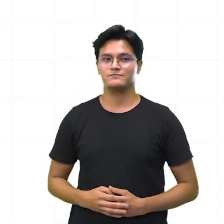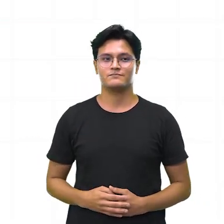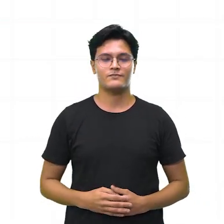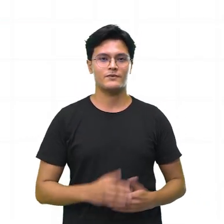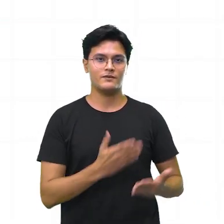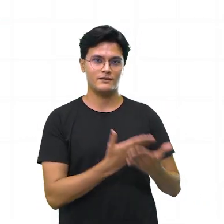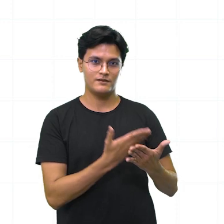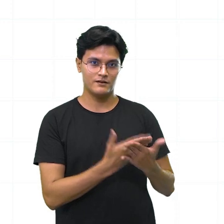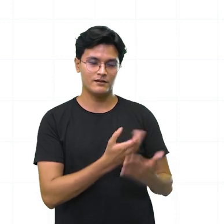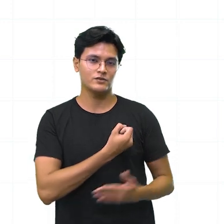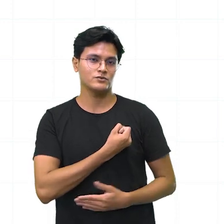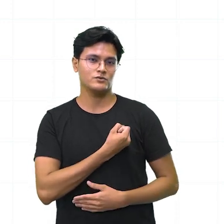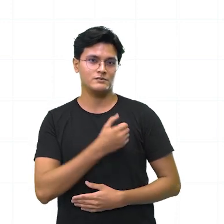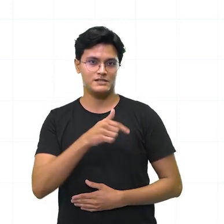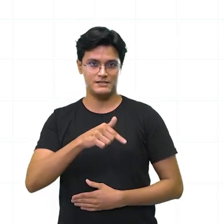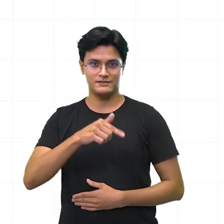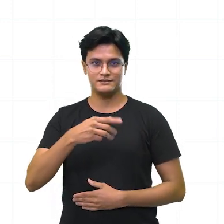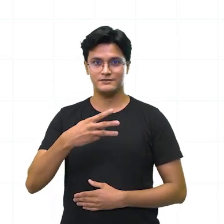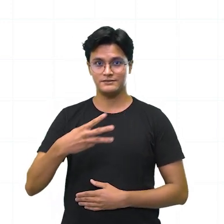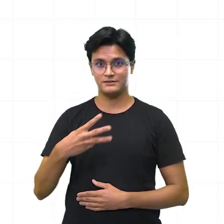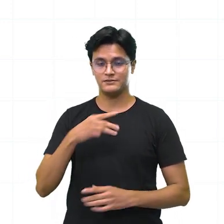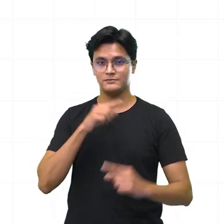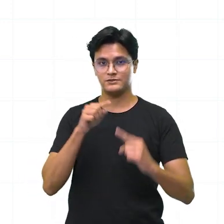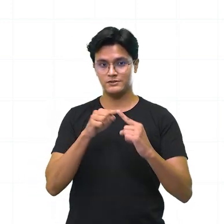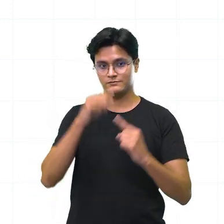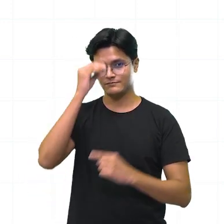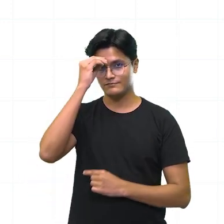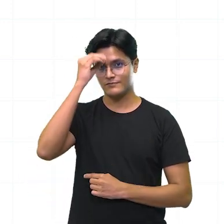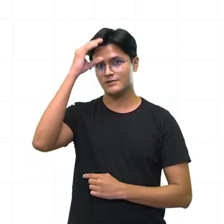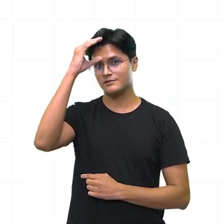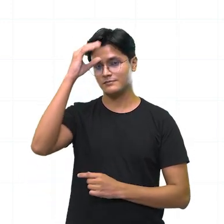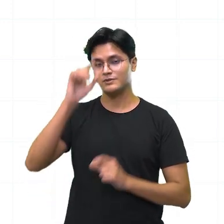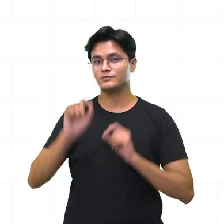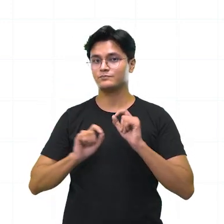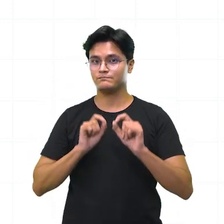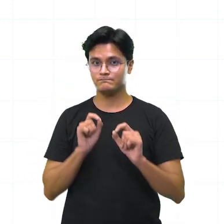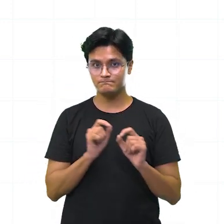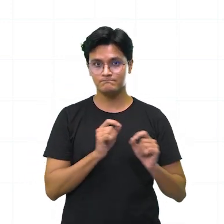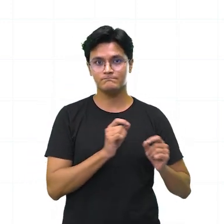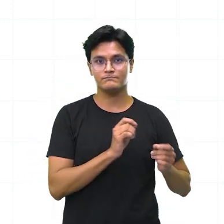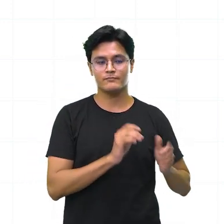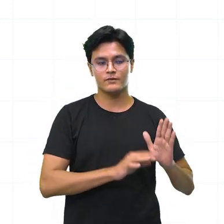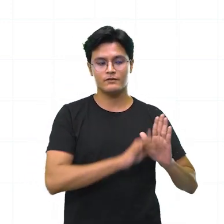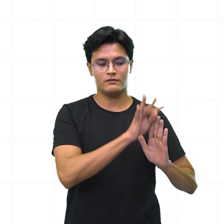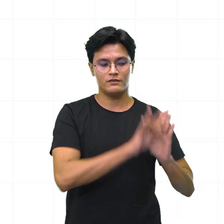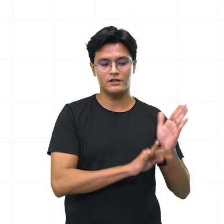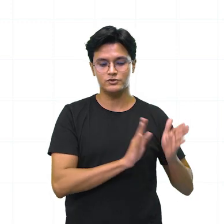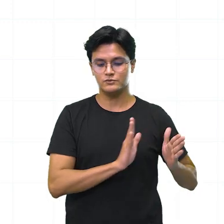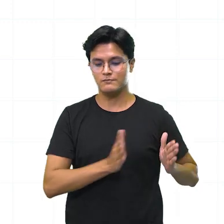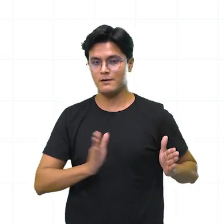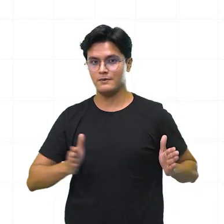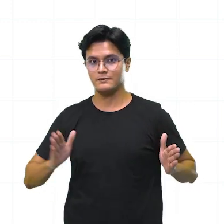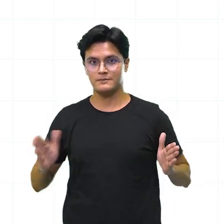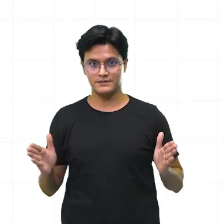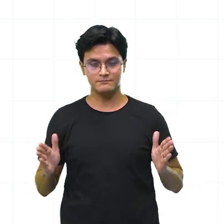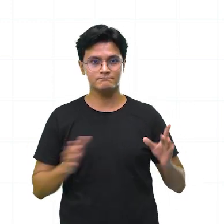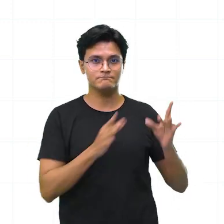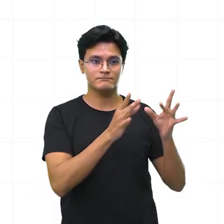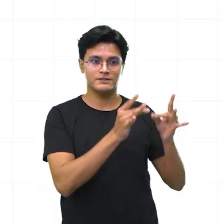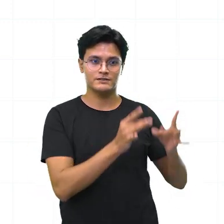número 73, objeto de conhecimento, sequências textuais,